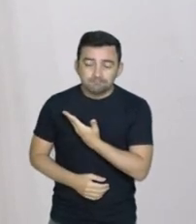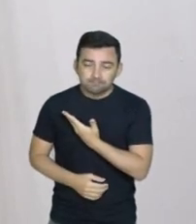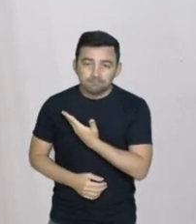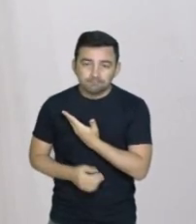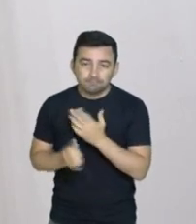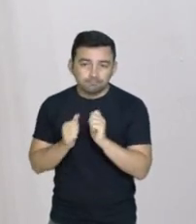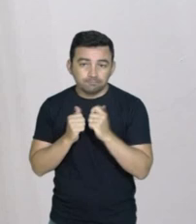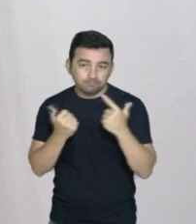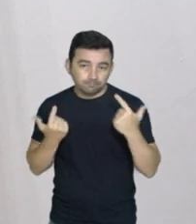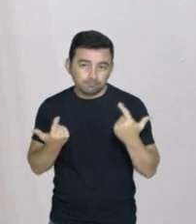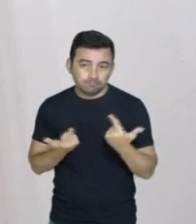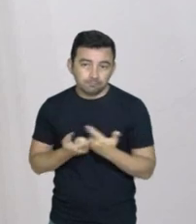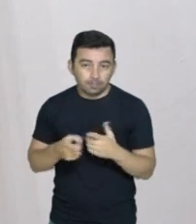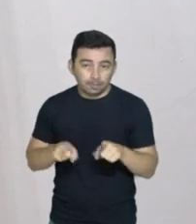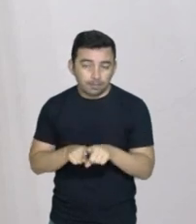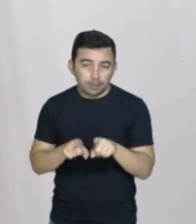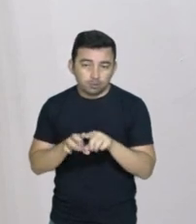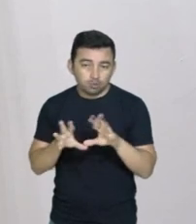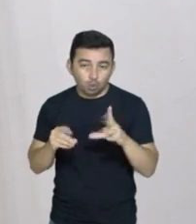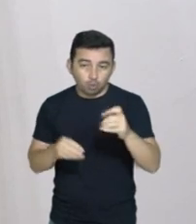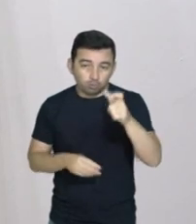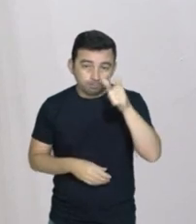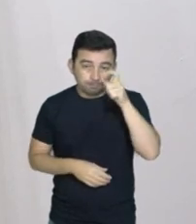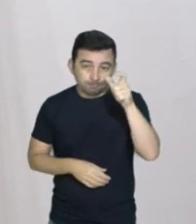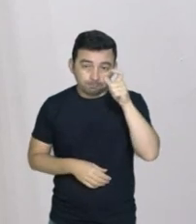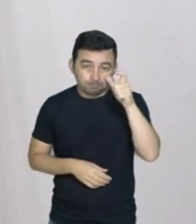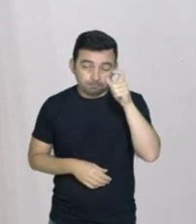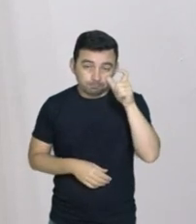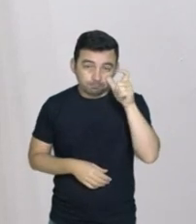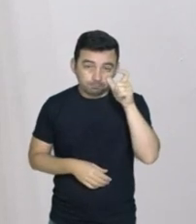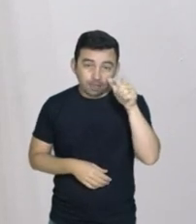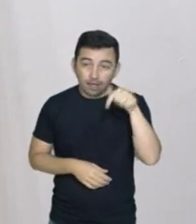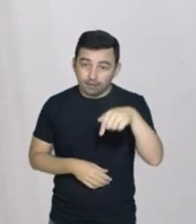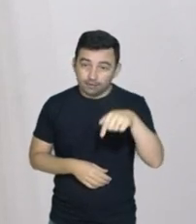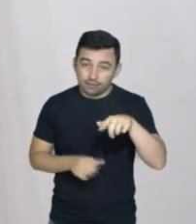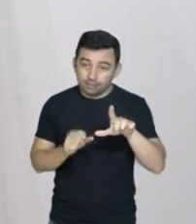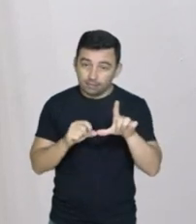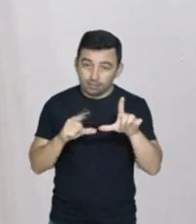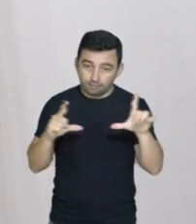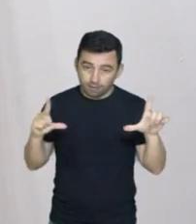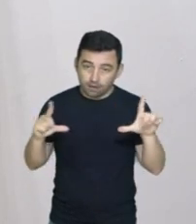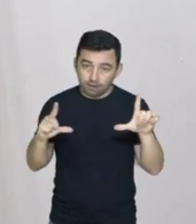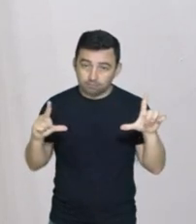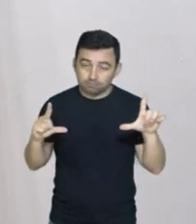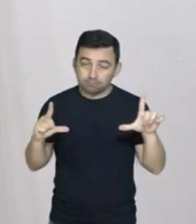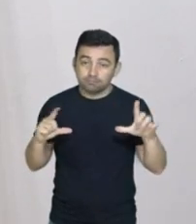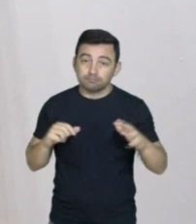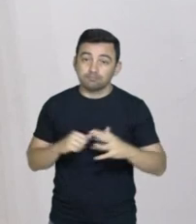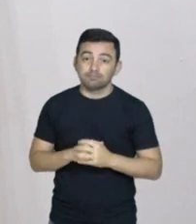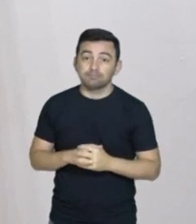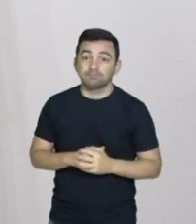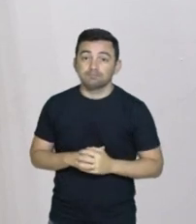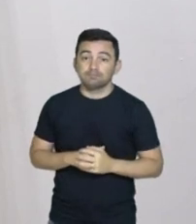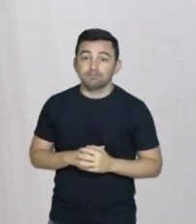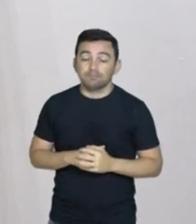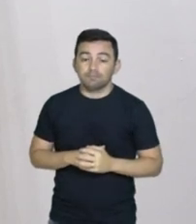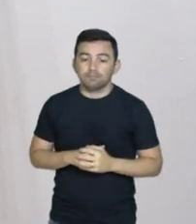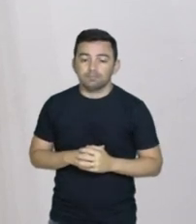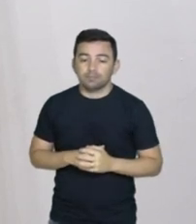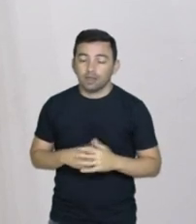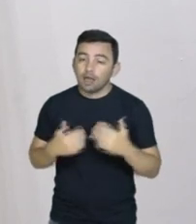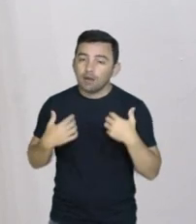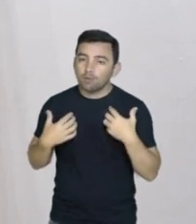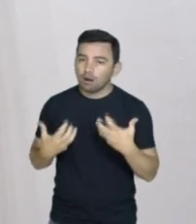e a todos que nos acompanham pela TV da lesque eu quero